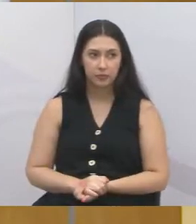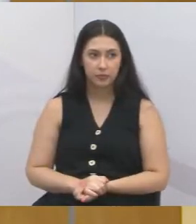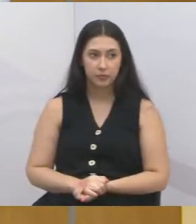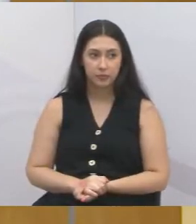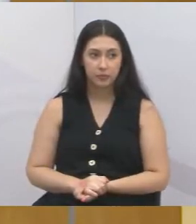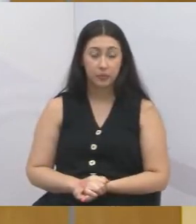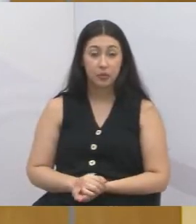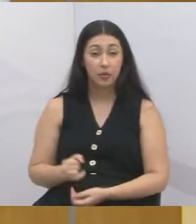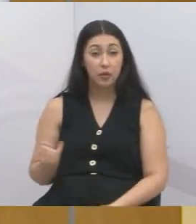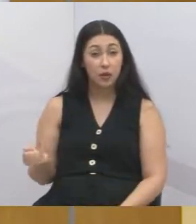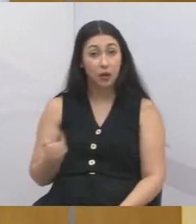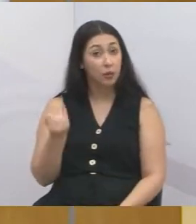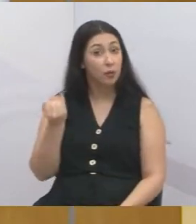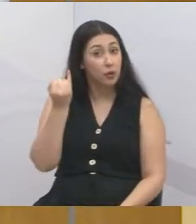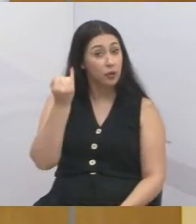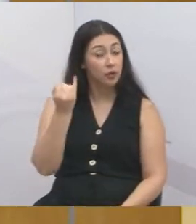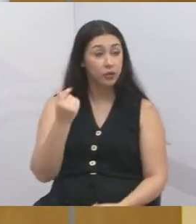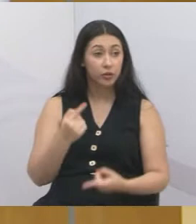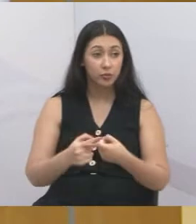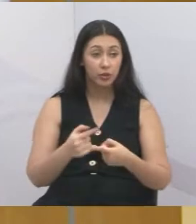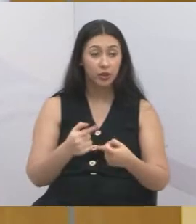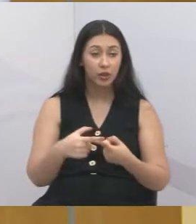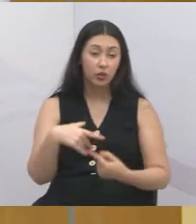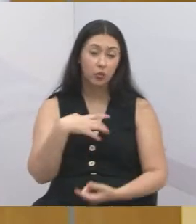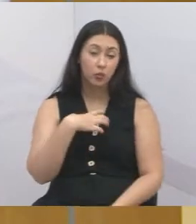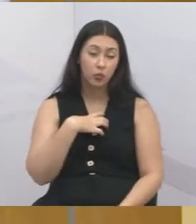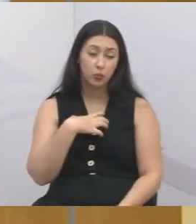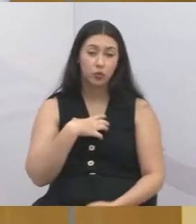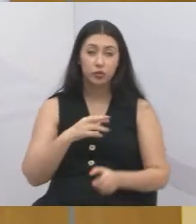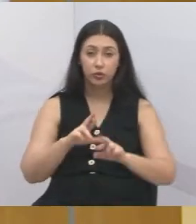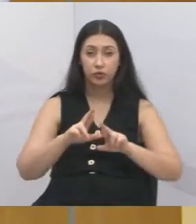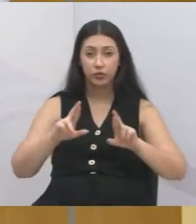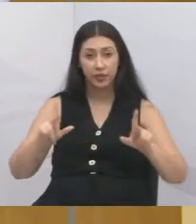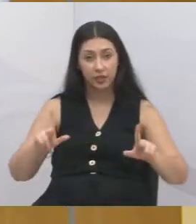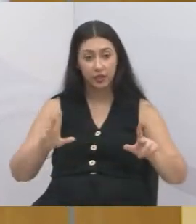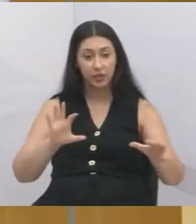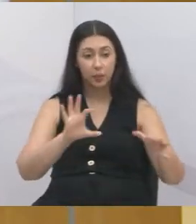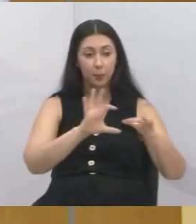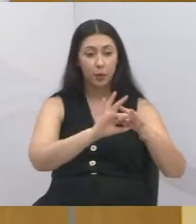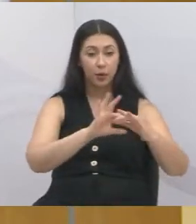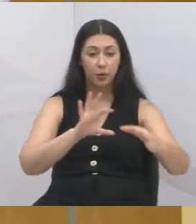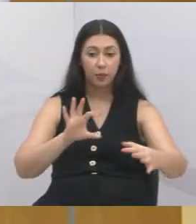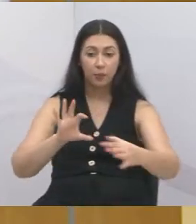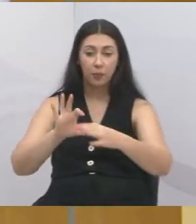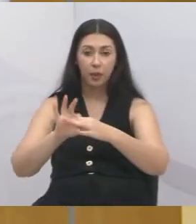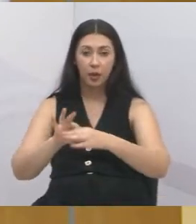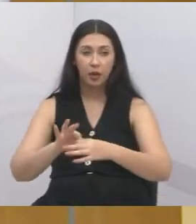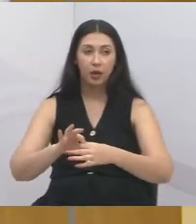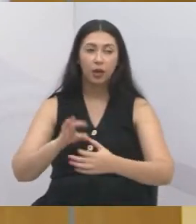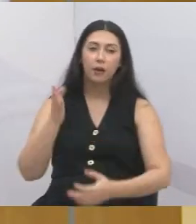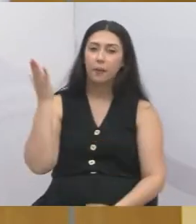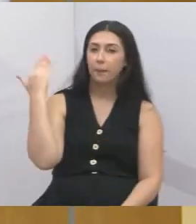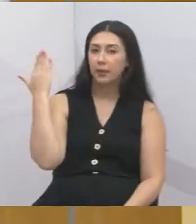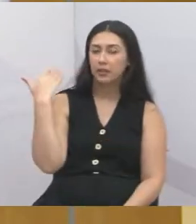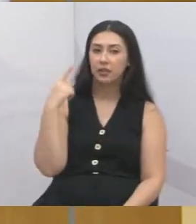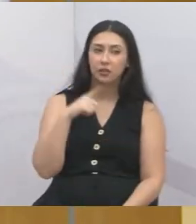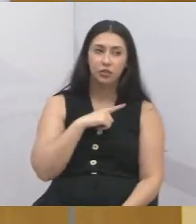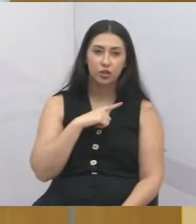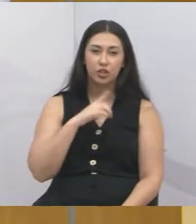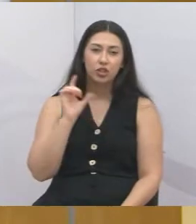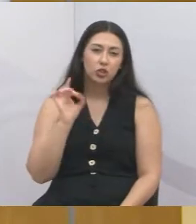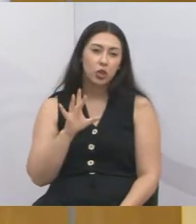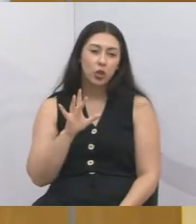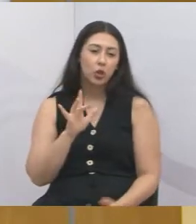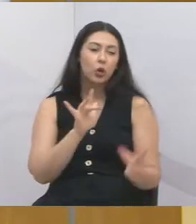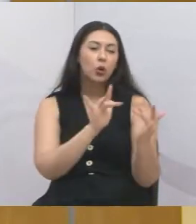Isso é muito importante, essa é uma modalidade diferente de junção de partidos. A gente tinha somente as coligações